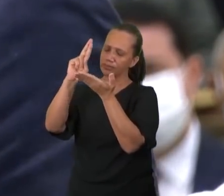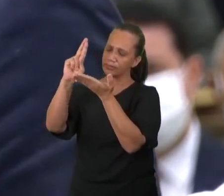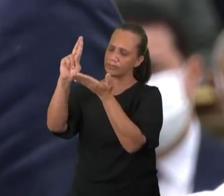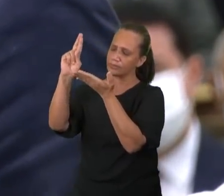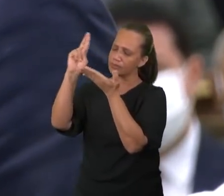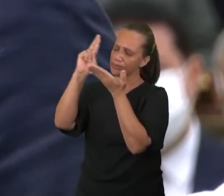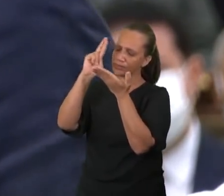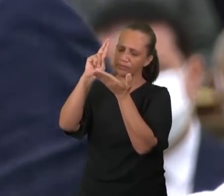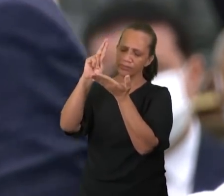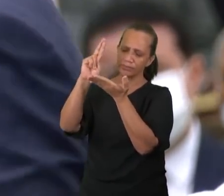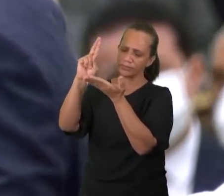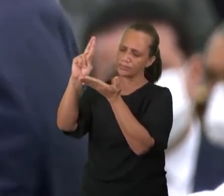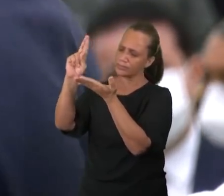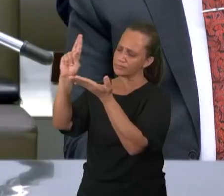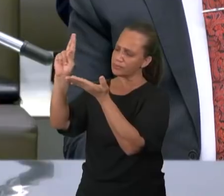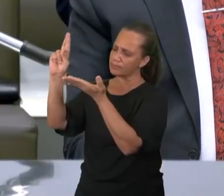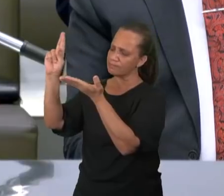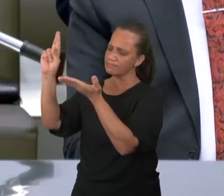Nas